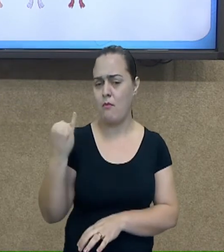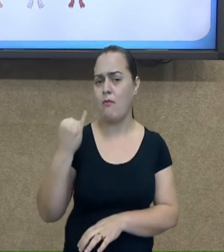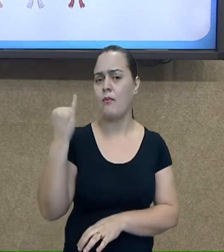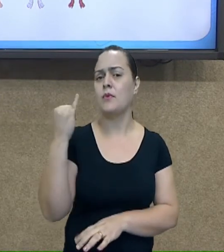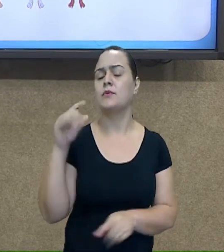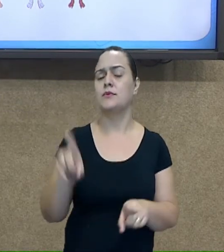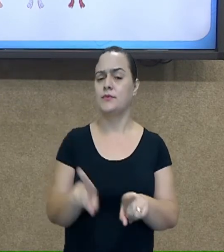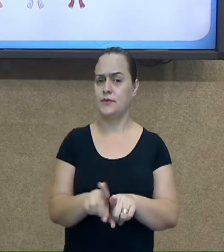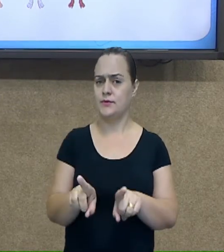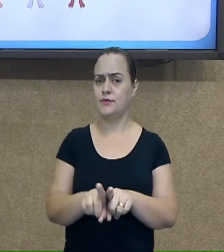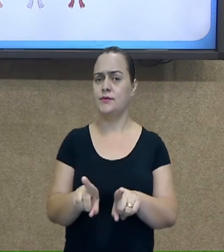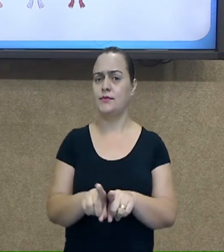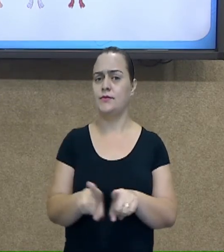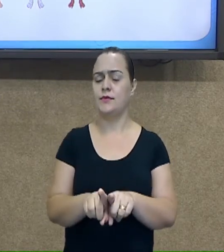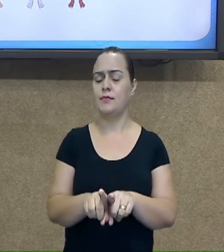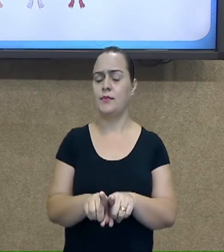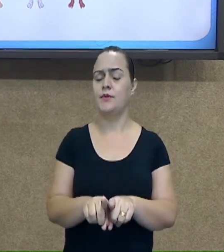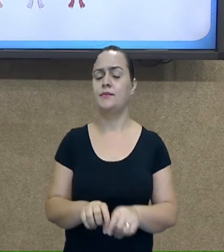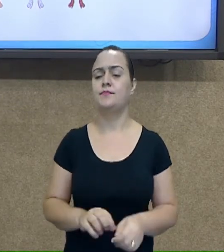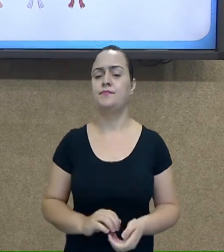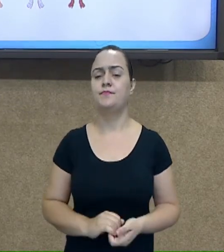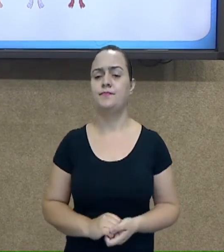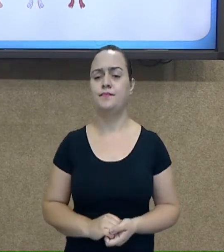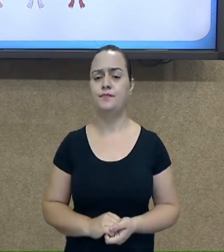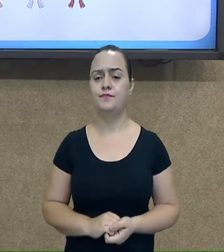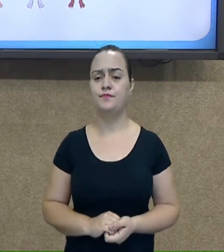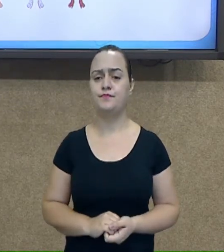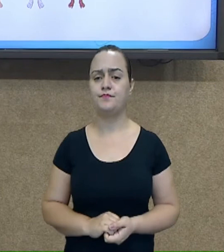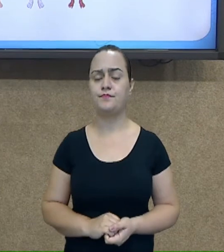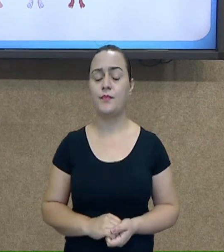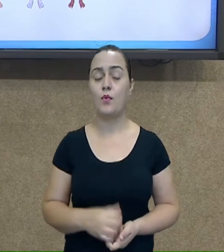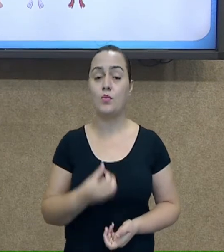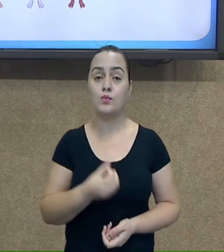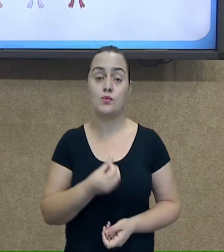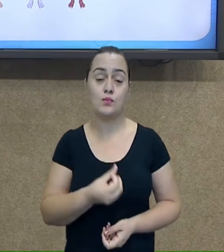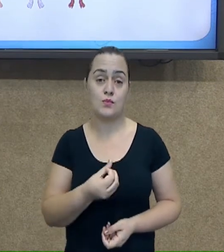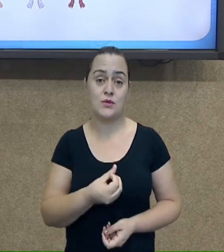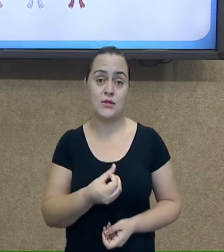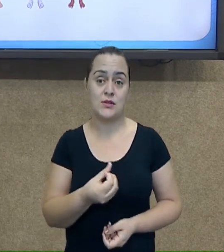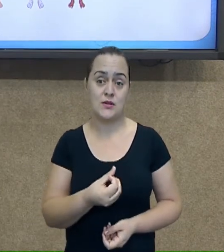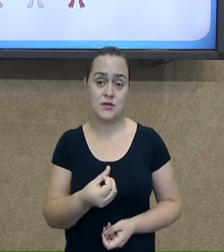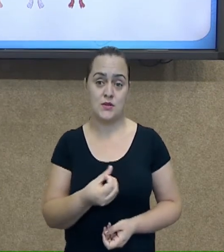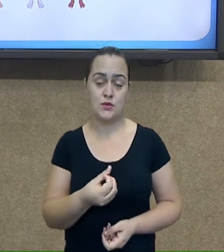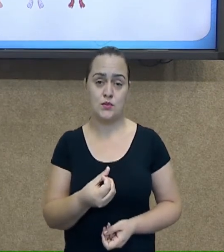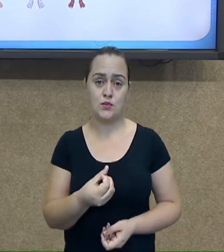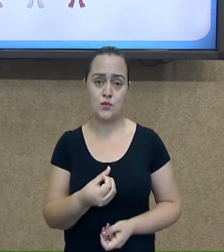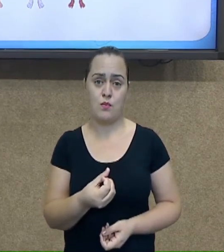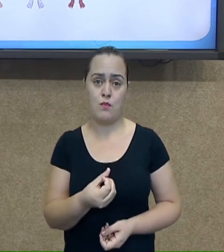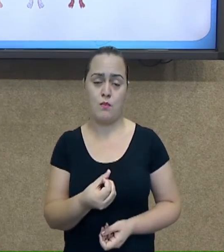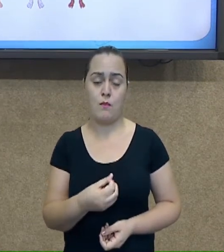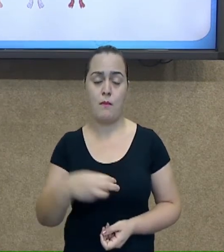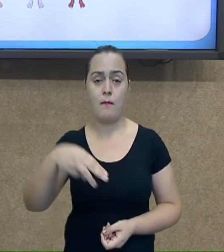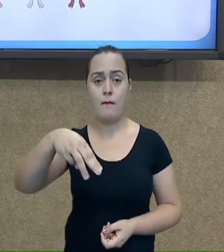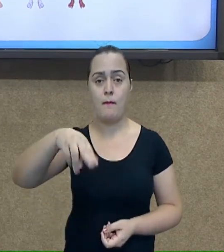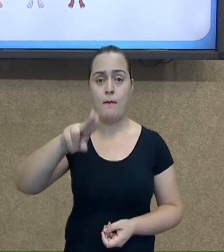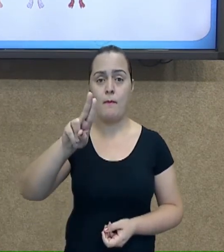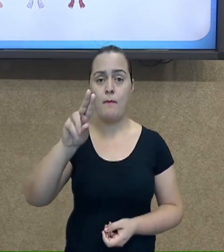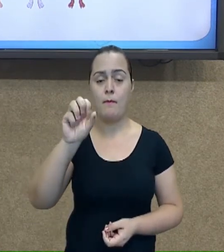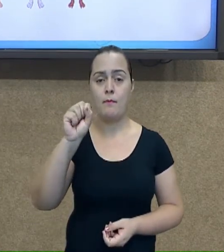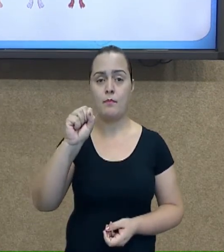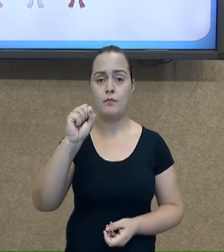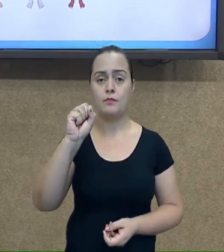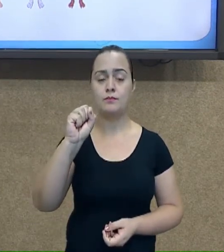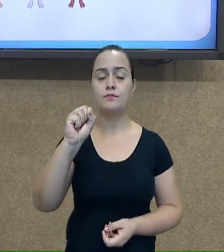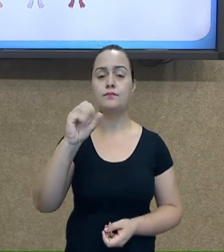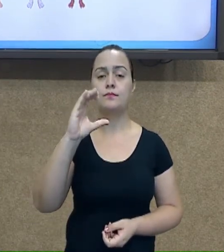nosso sistema ósseo. E por último, nós temos os músculos, o nosso sistema